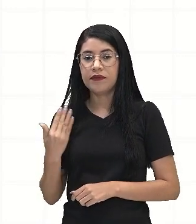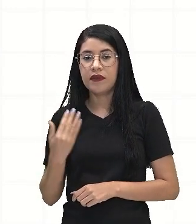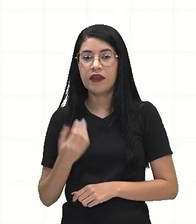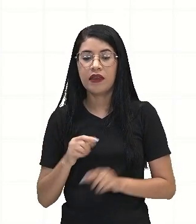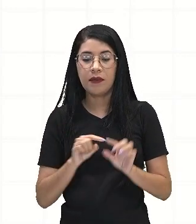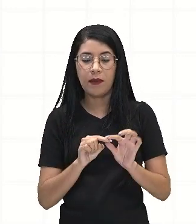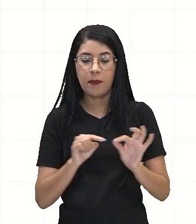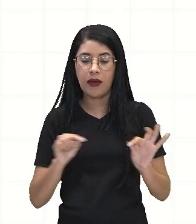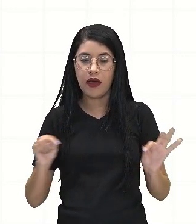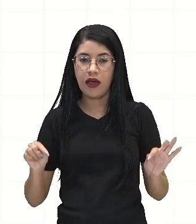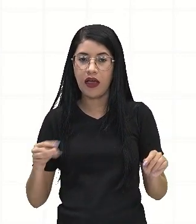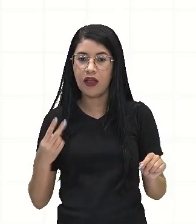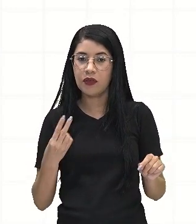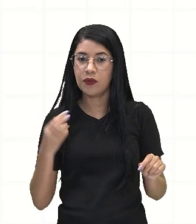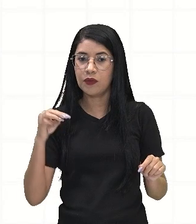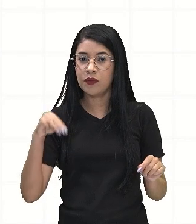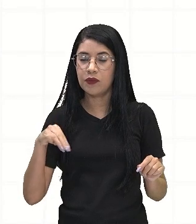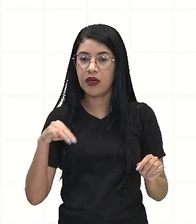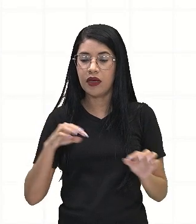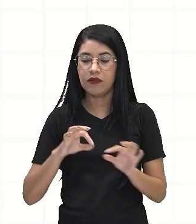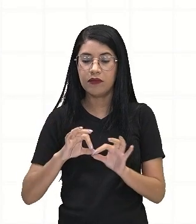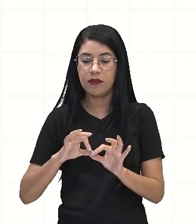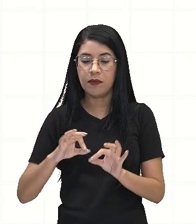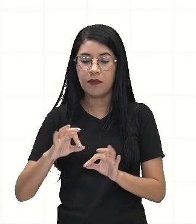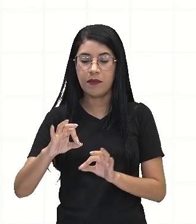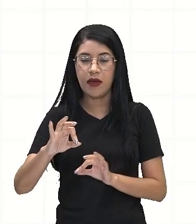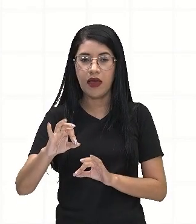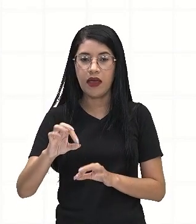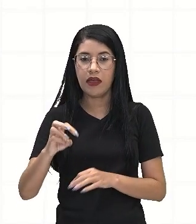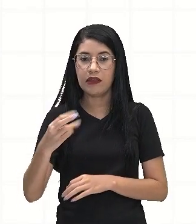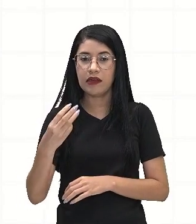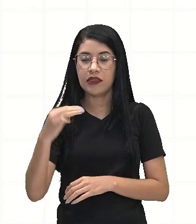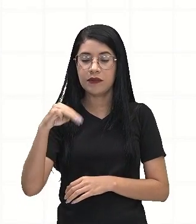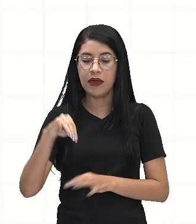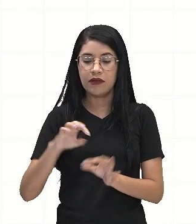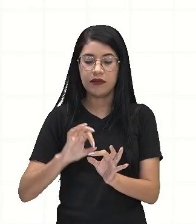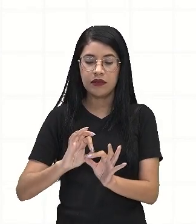altura, vou fazer bem aqui a altura,